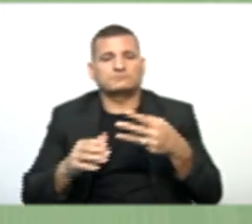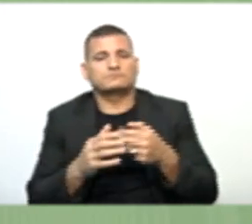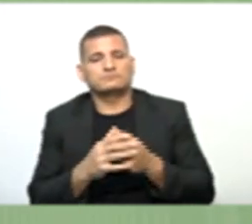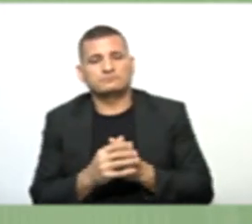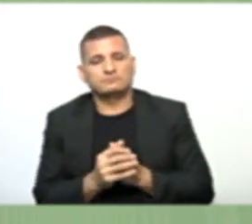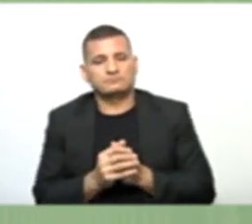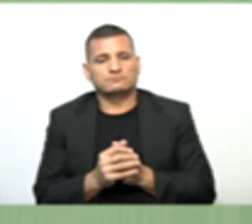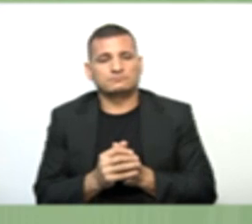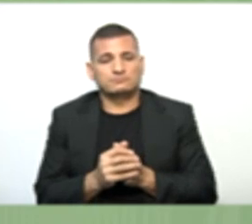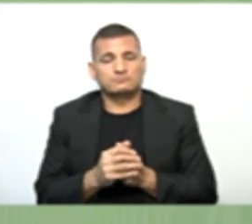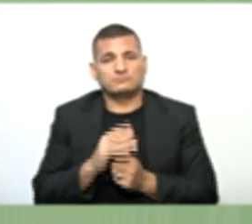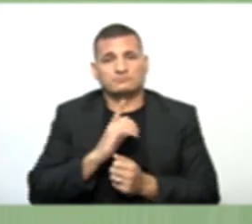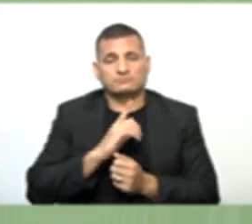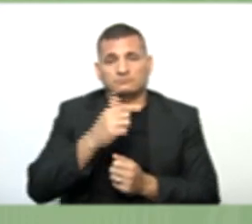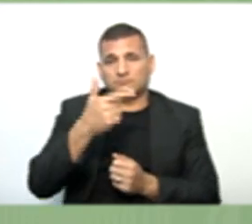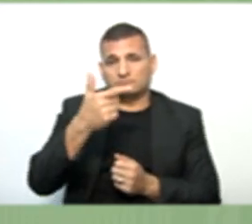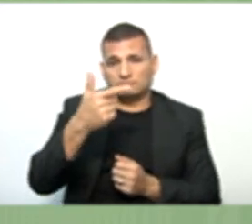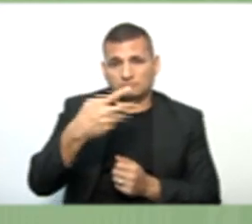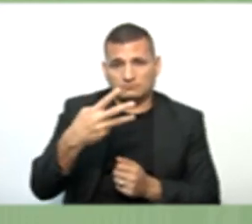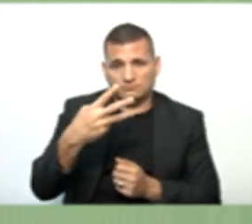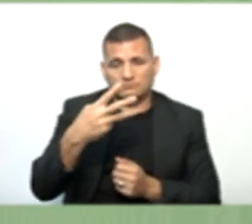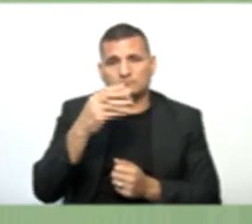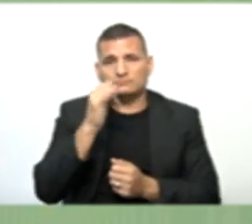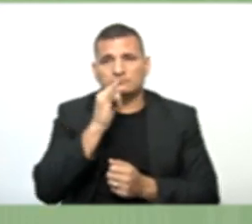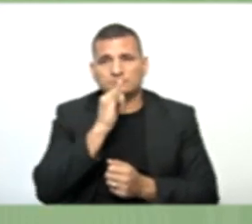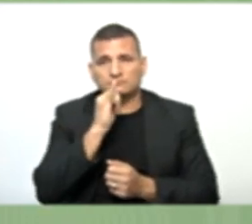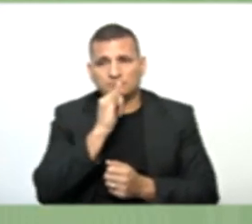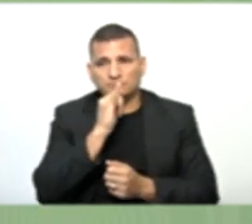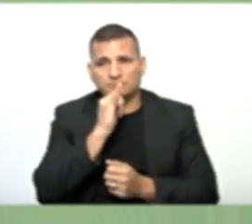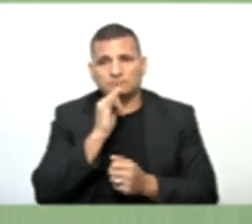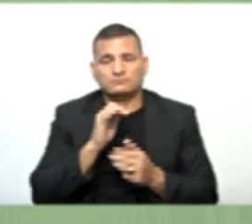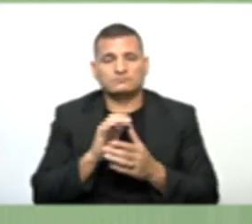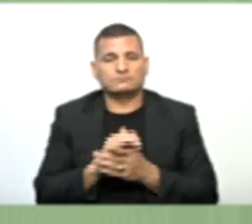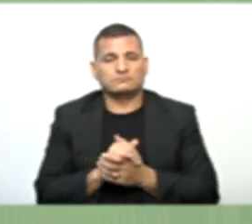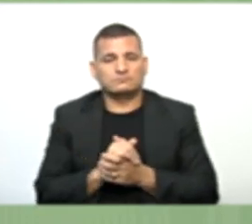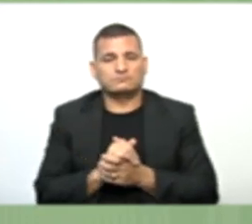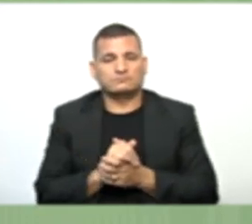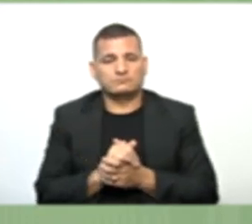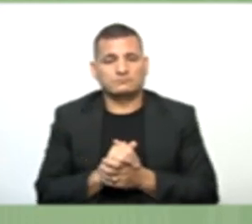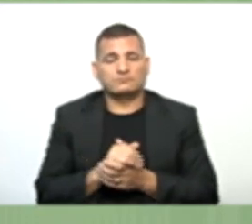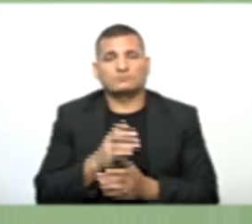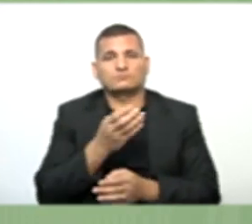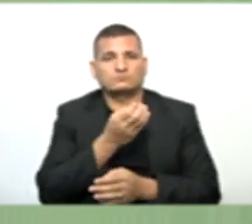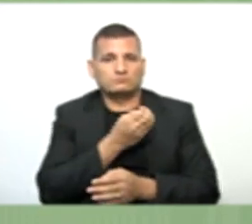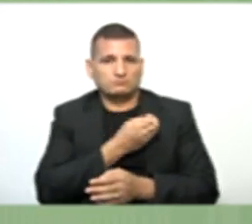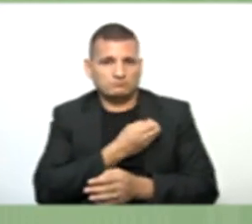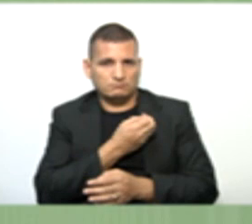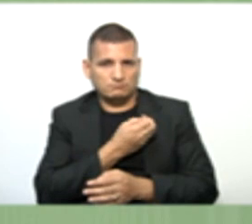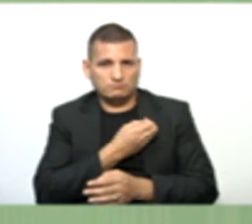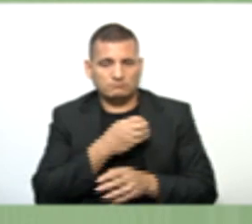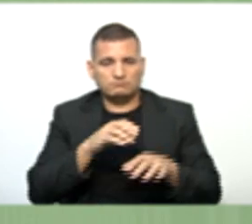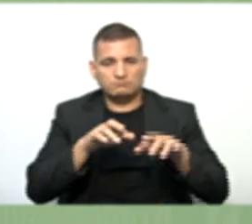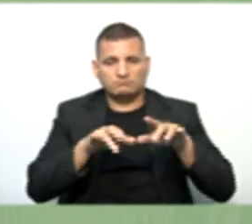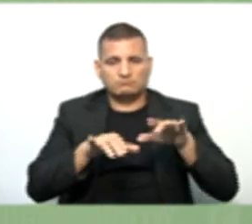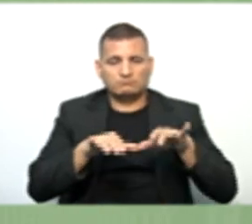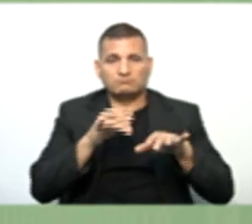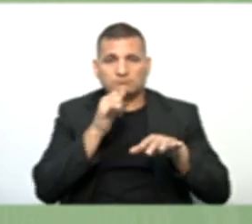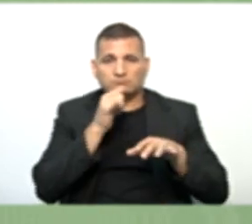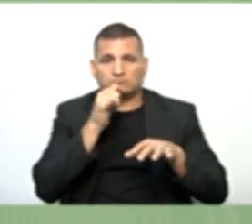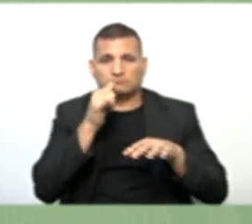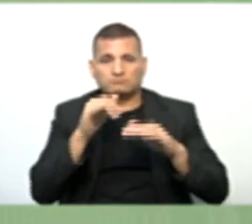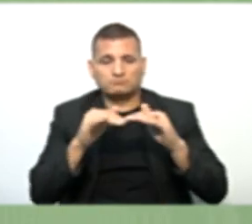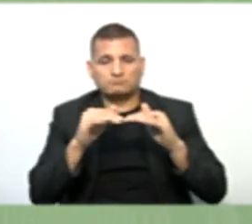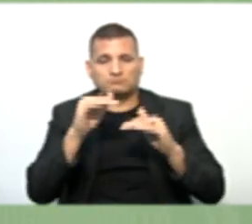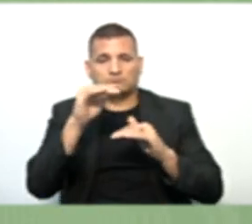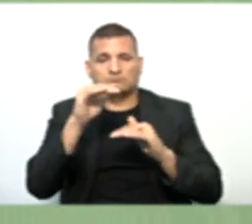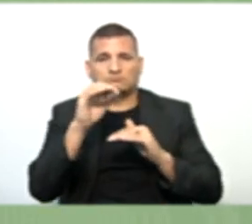Então, aqui nós temos o nosso terceiro exemplo. Então, vou ler mais uma vez o número do teclado. Se o número for maior que 0, ele